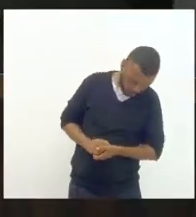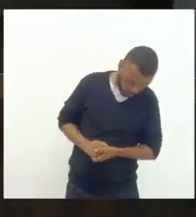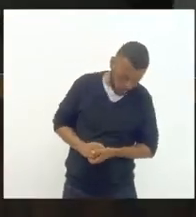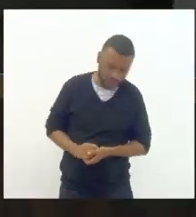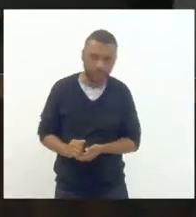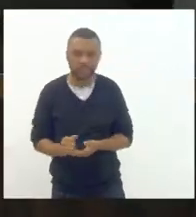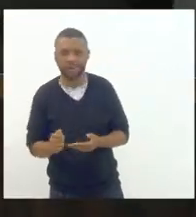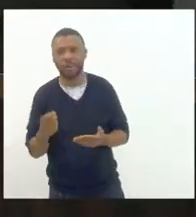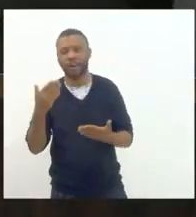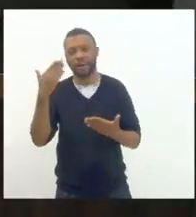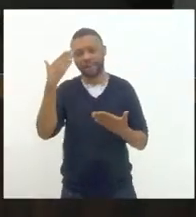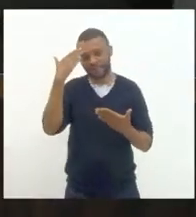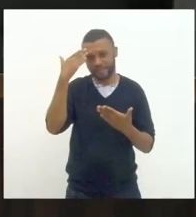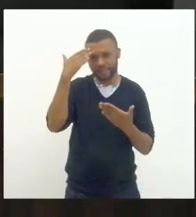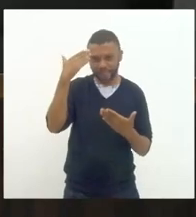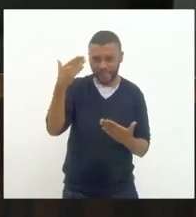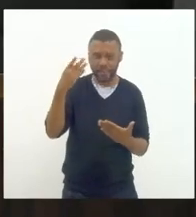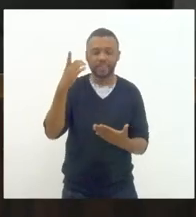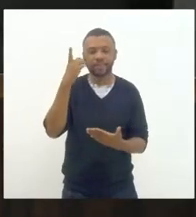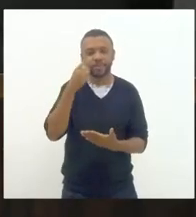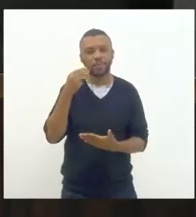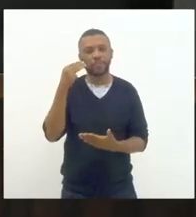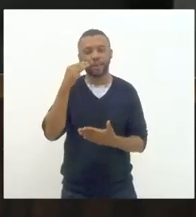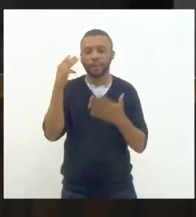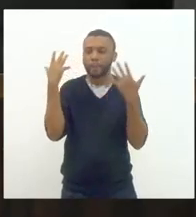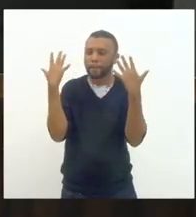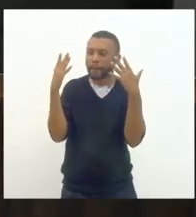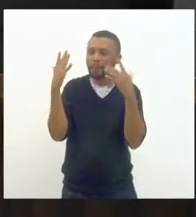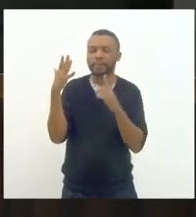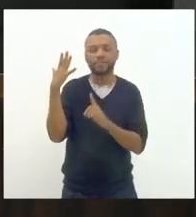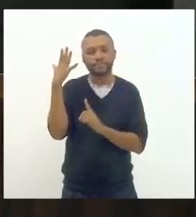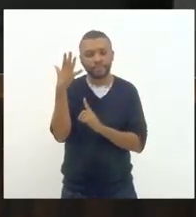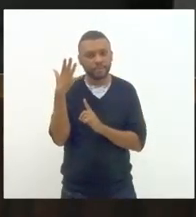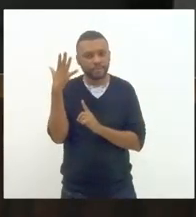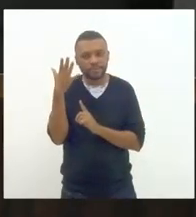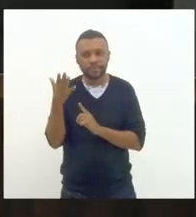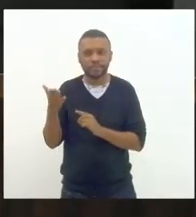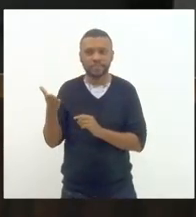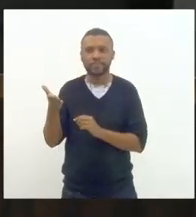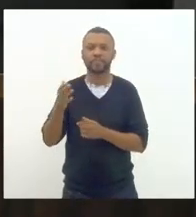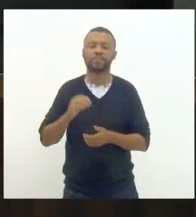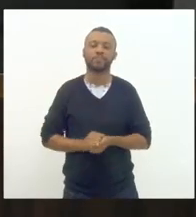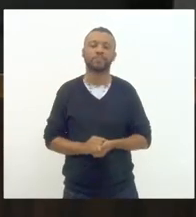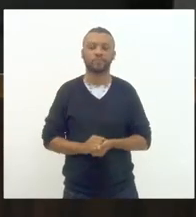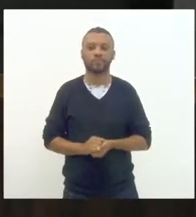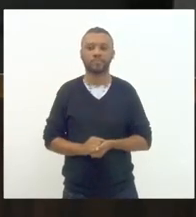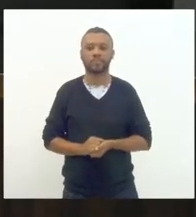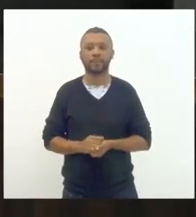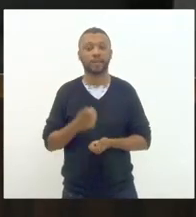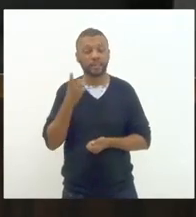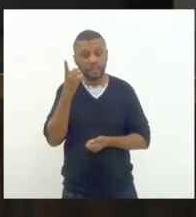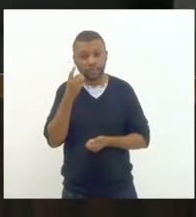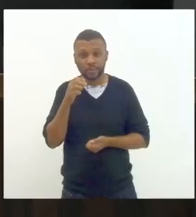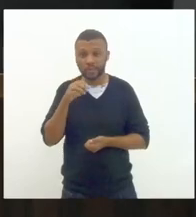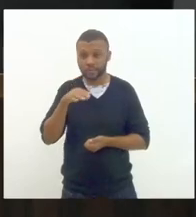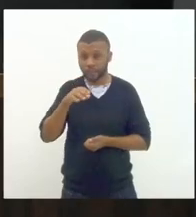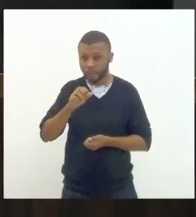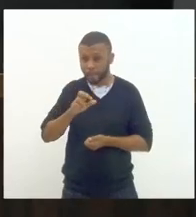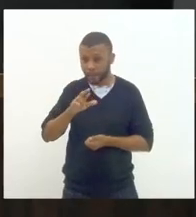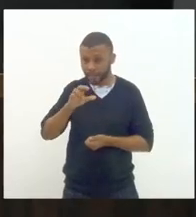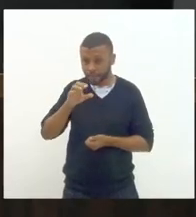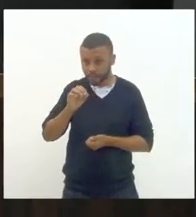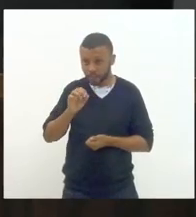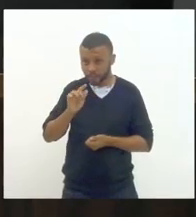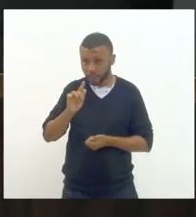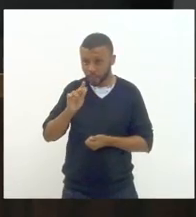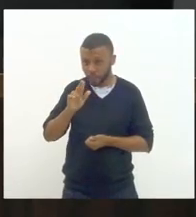Obrigado, deputada Mônica. Parabéns pela sua fala. Deputado Márcio Galbeck,